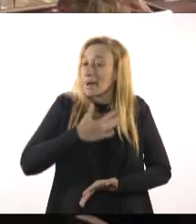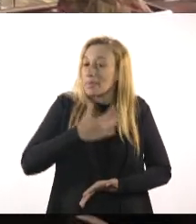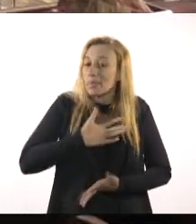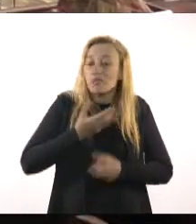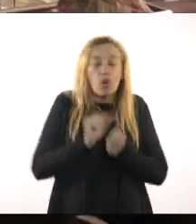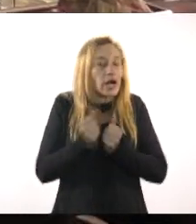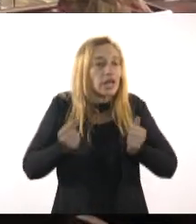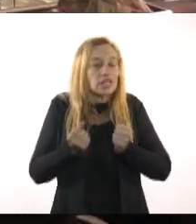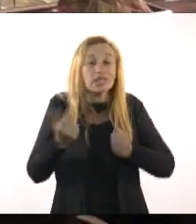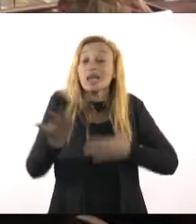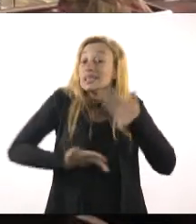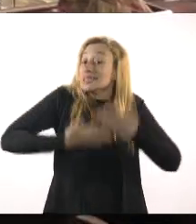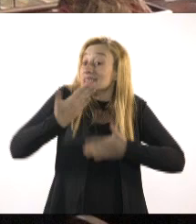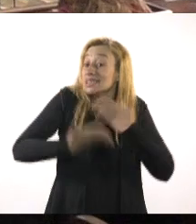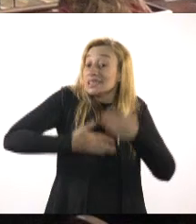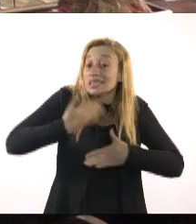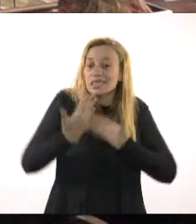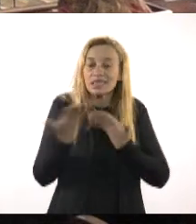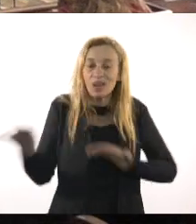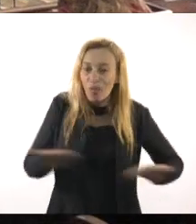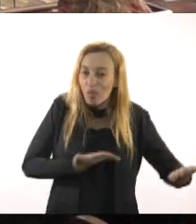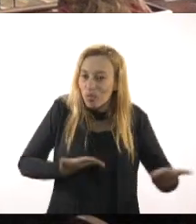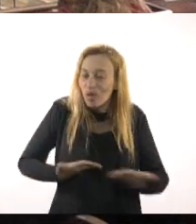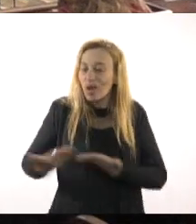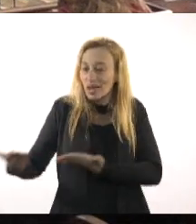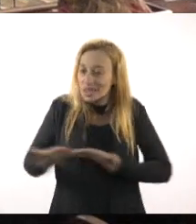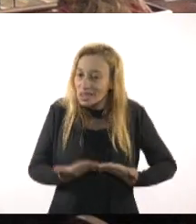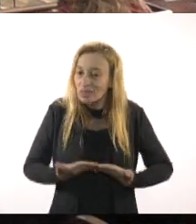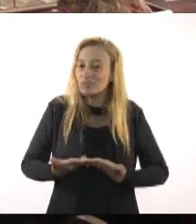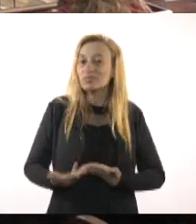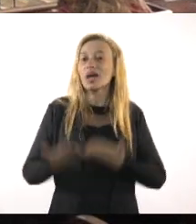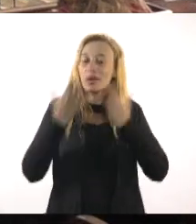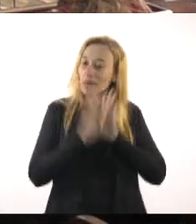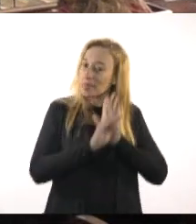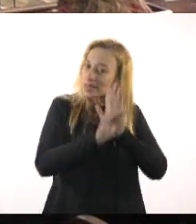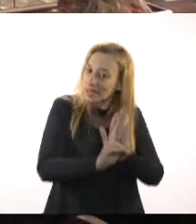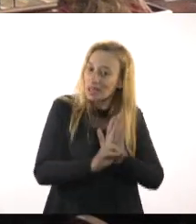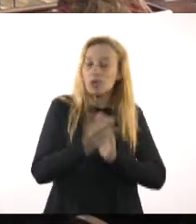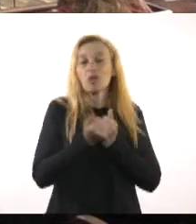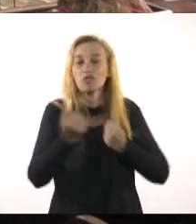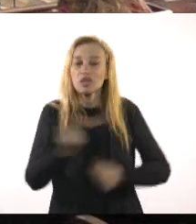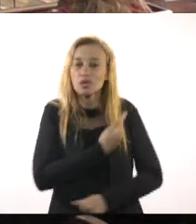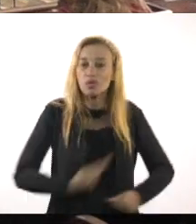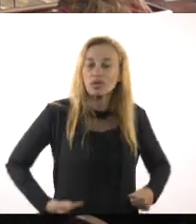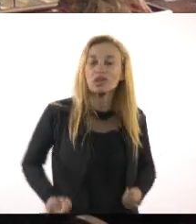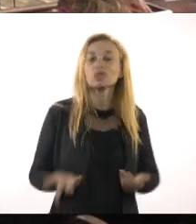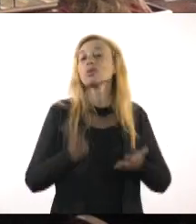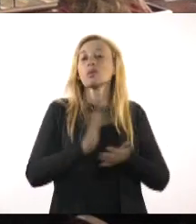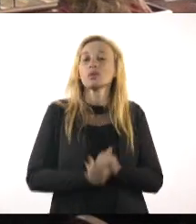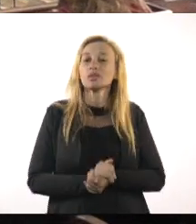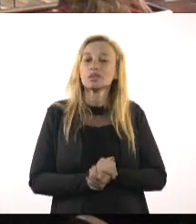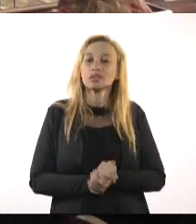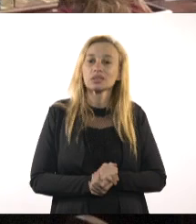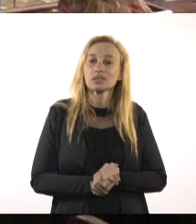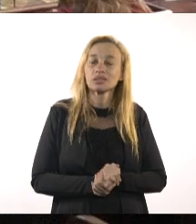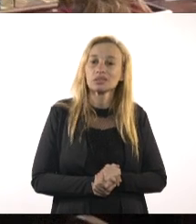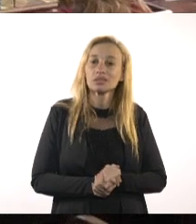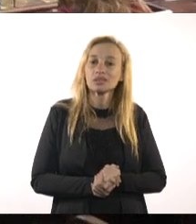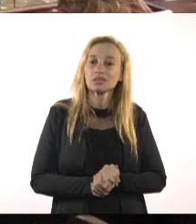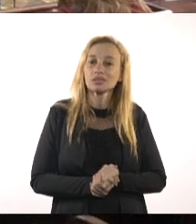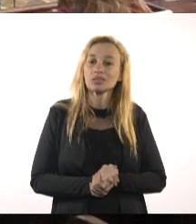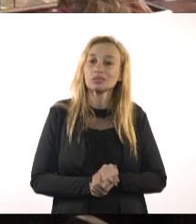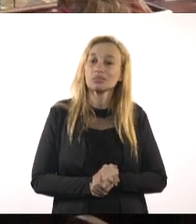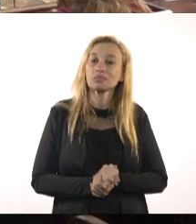grande alegria, né, essa convocação de estar representando o nosso vice-governador. Afinal de contas, a minha estima pelo senhor é